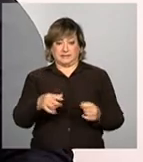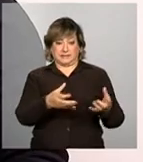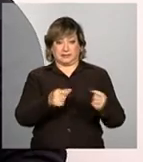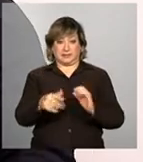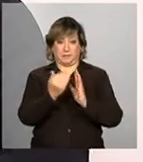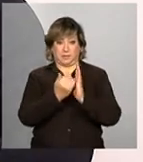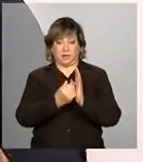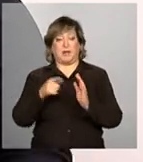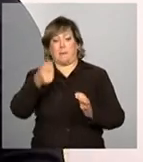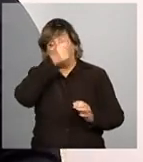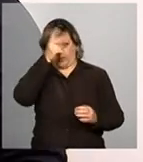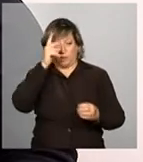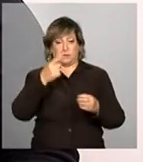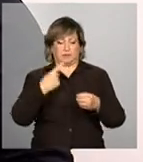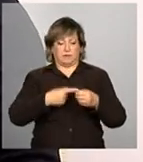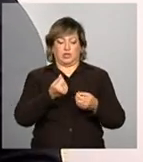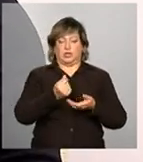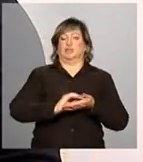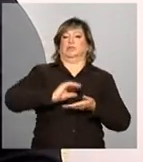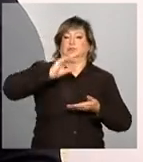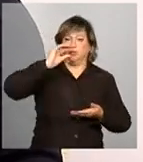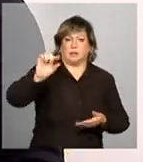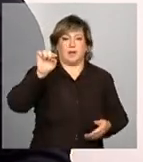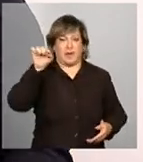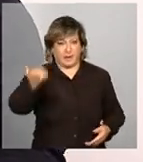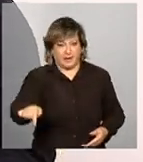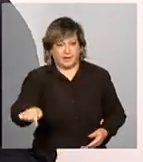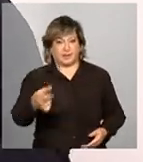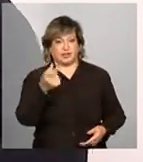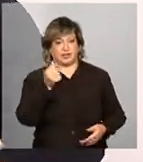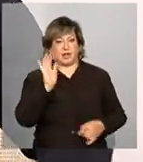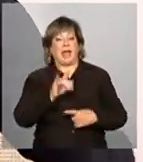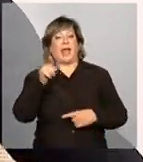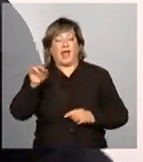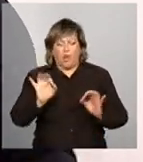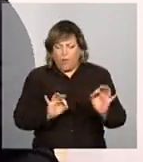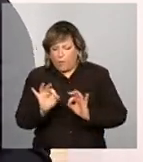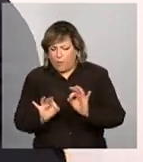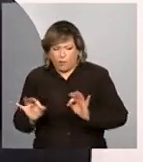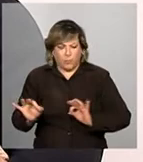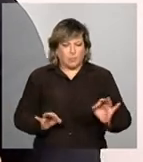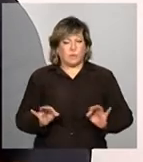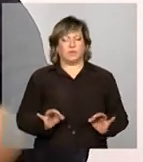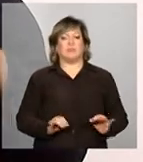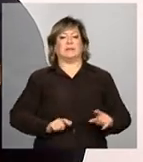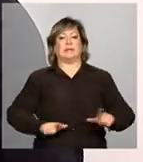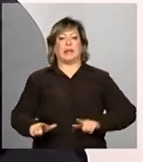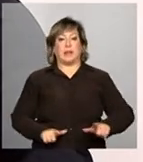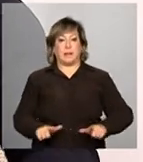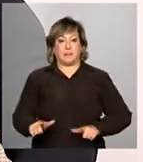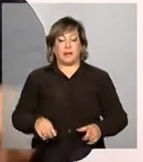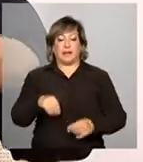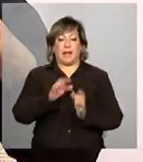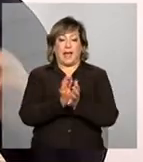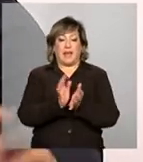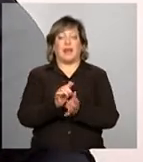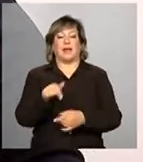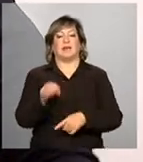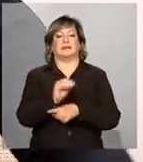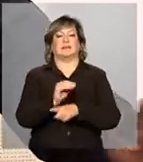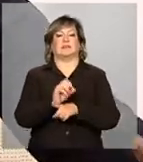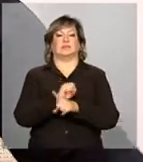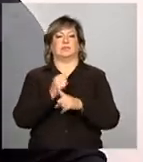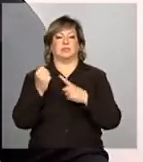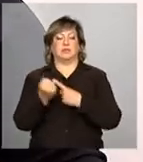o município ele recebe dinheiro recurso financeiro para ele organizar sua Gestão na área da assistência social